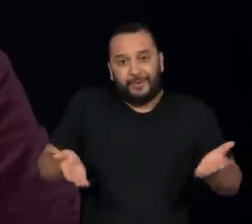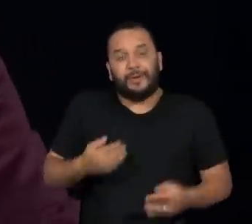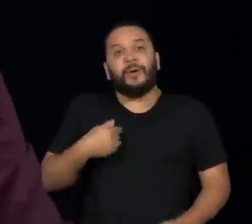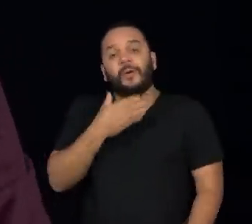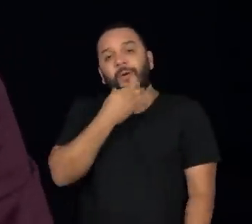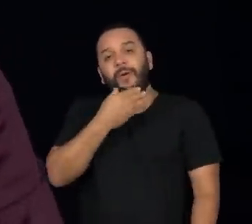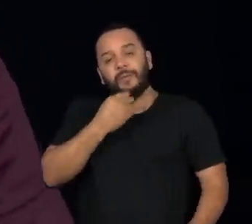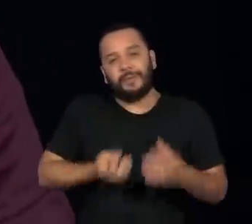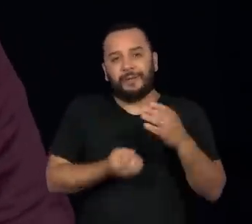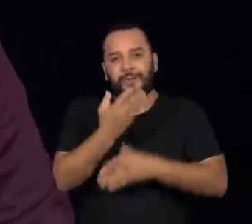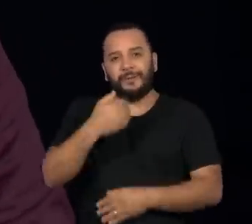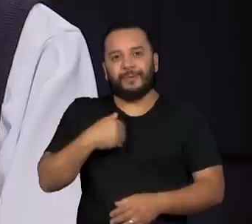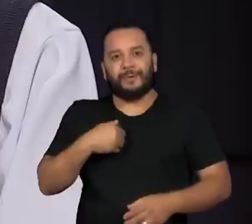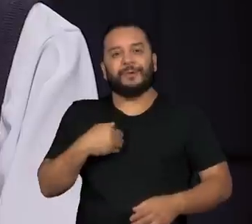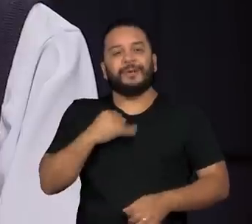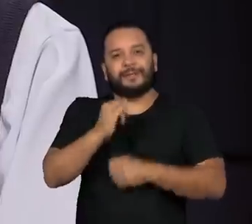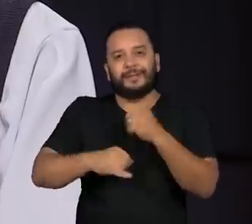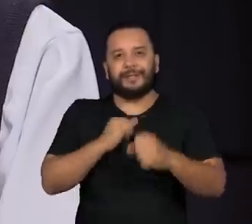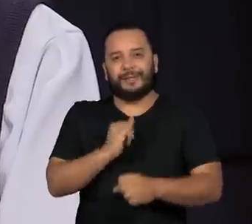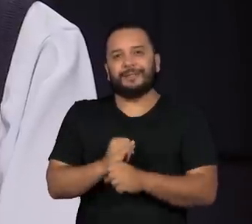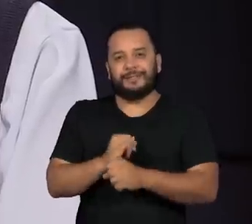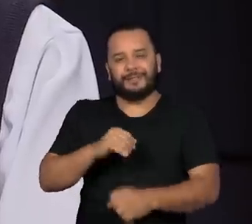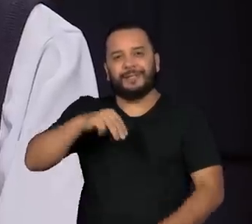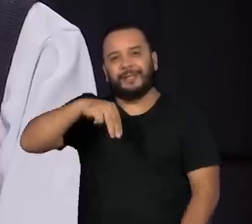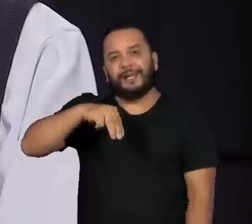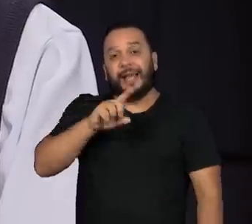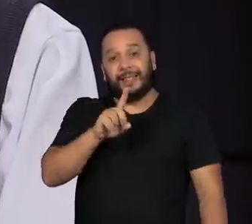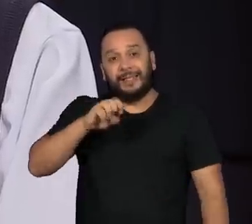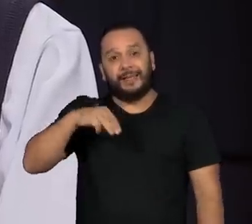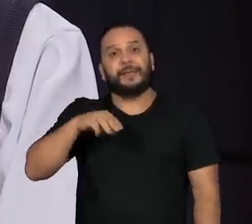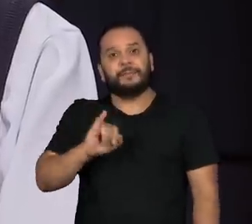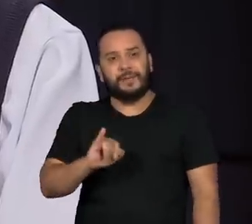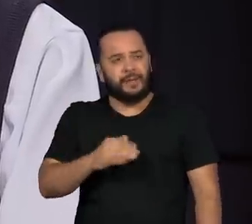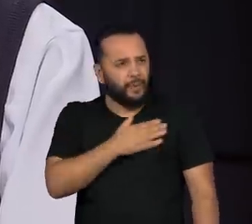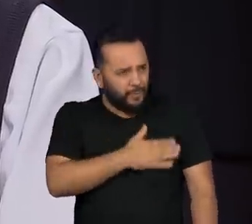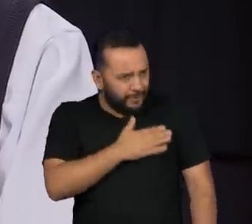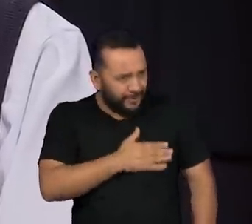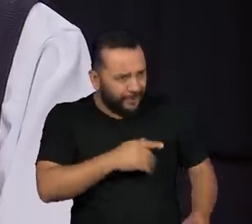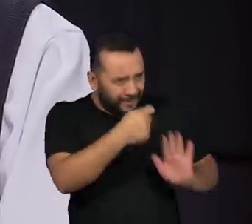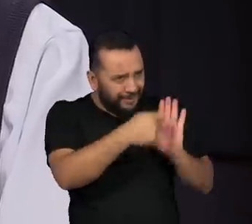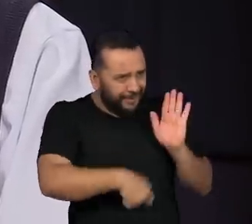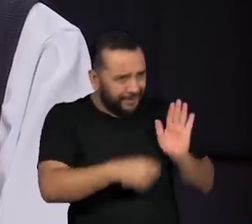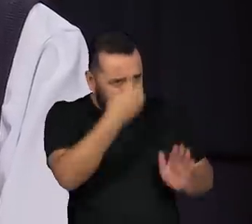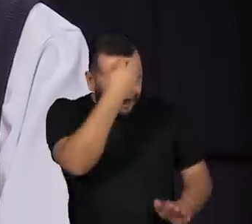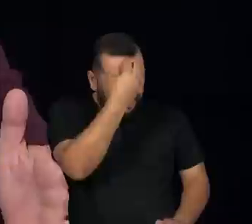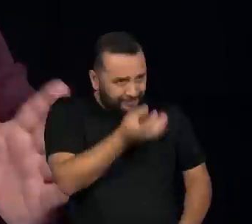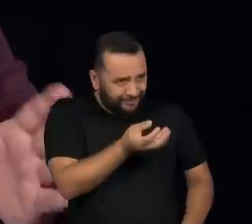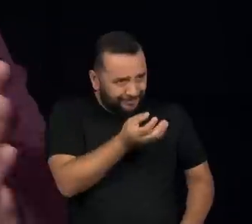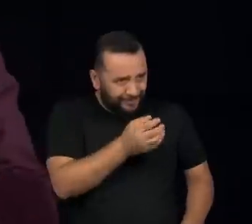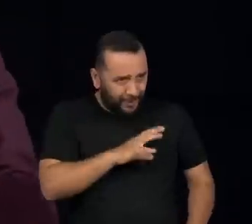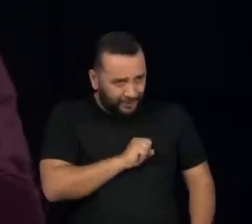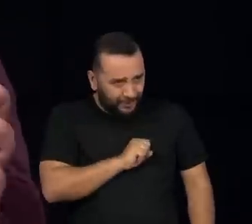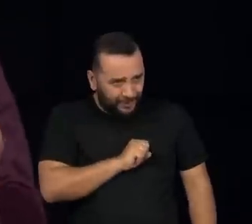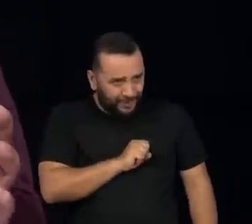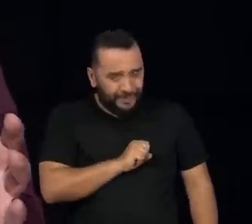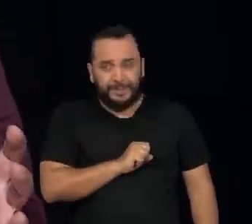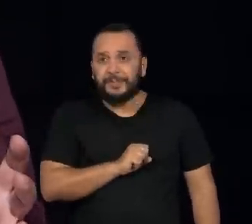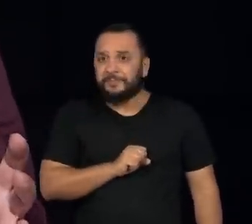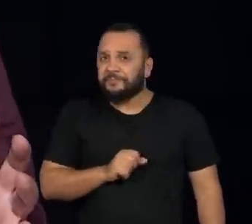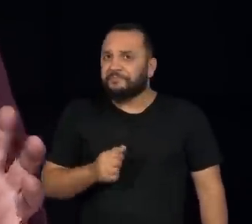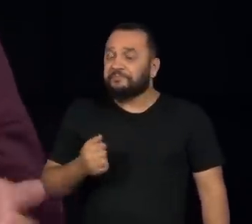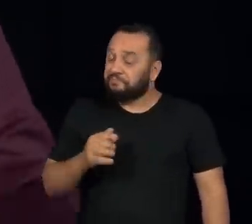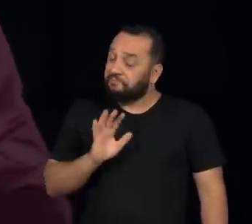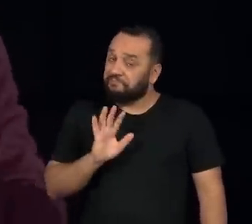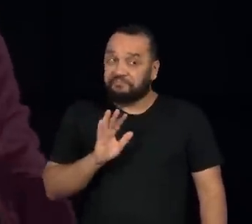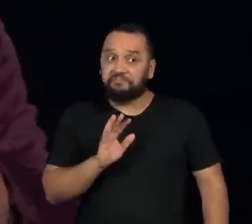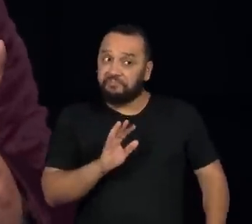pioneiro da internet de mítico gostou do textinho do cheque GBT ele mandou bem só que eu achei que ele ficou na